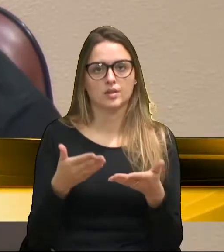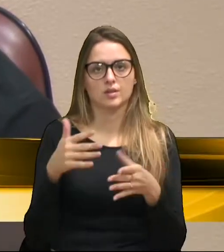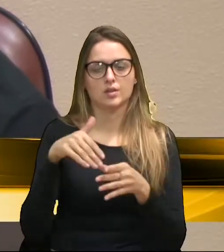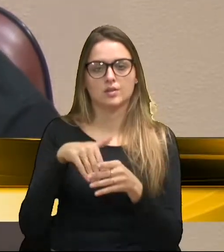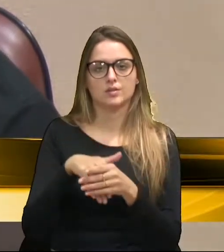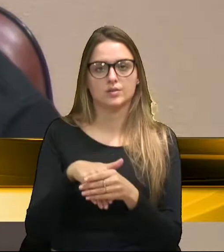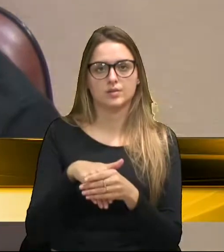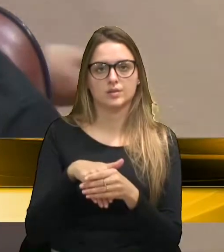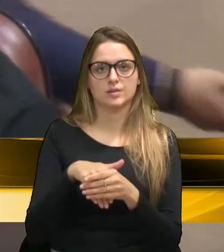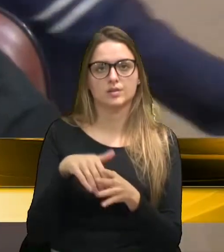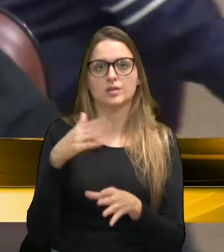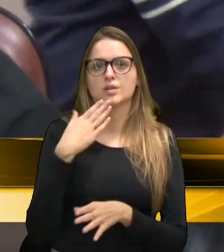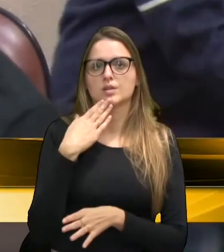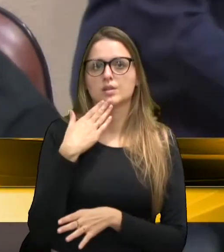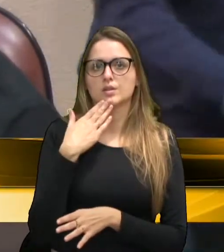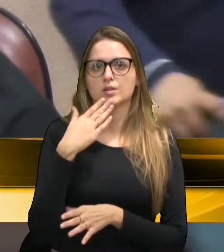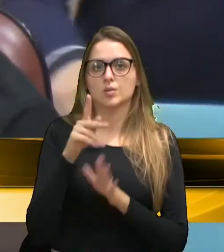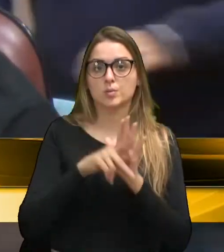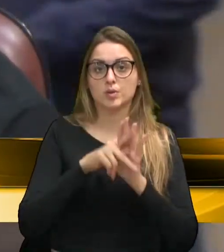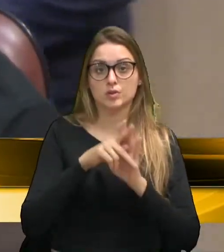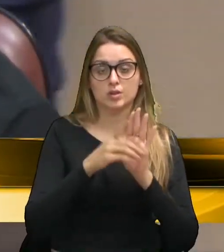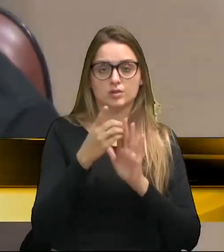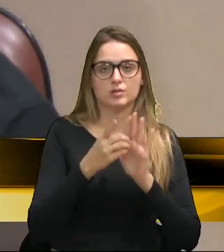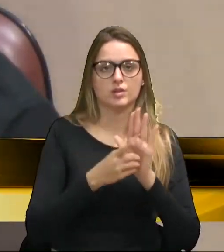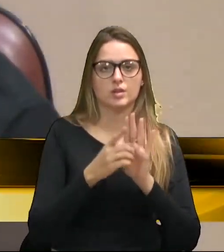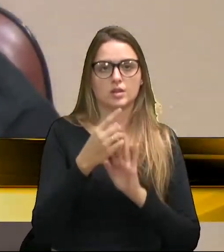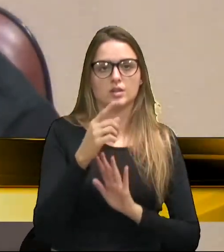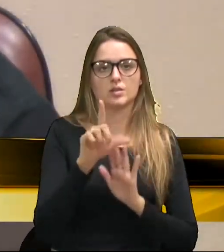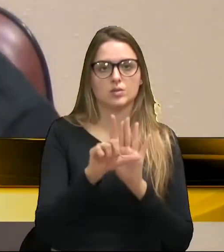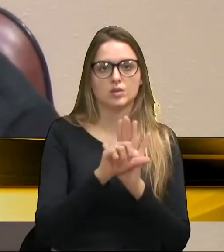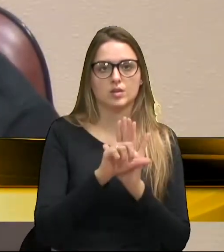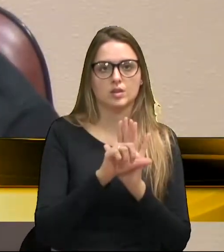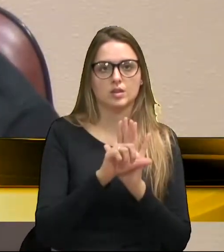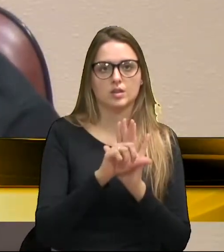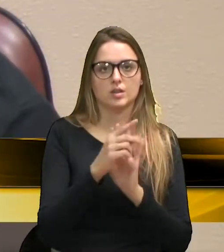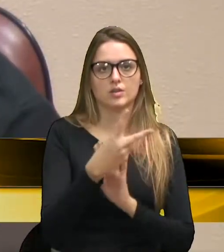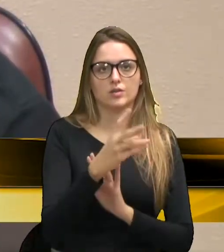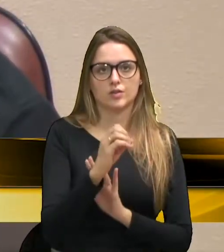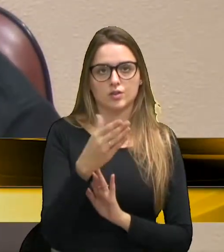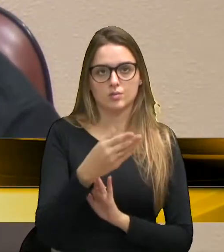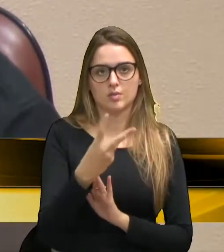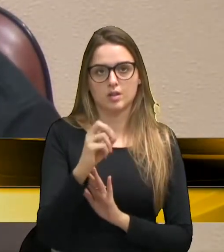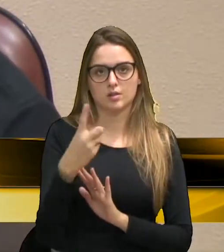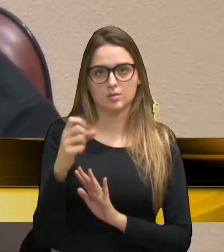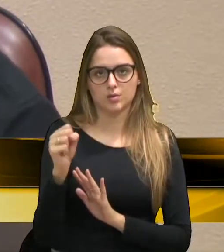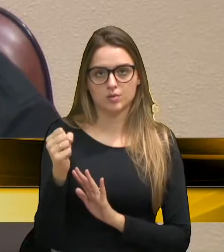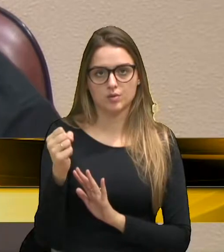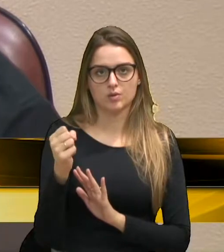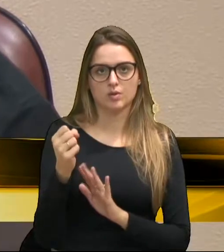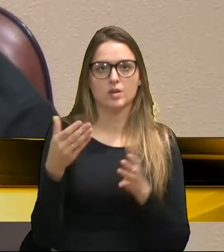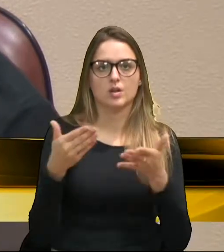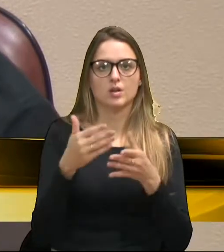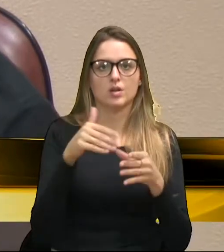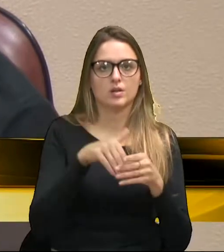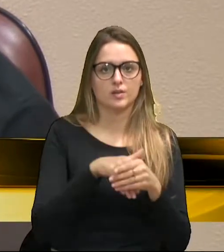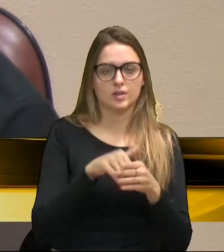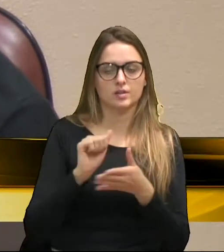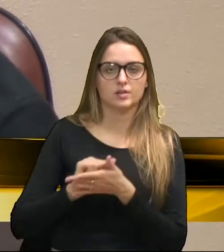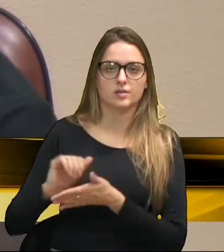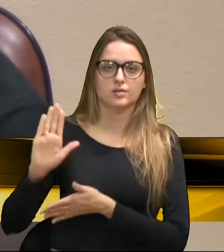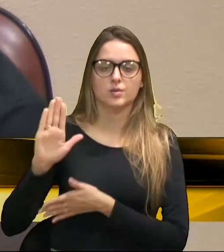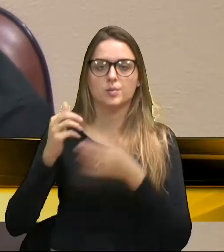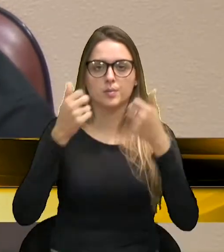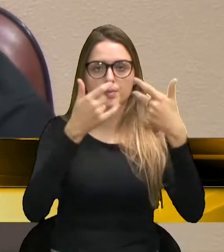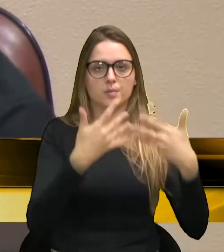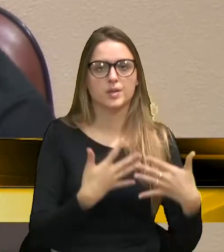Em votação, o projeto de decreto legislativo 20/2018. Em votação. Peço a palavra para